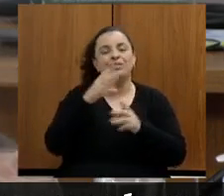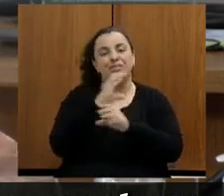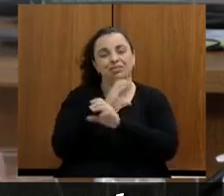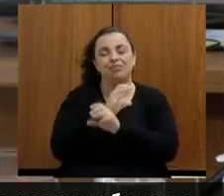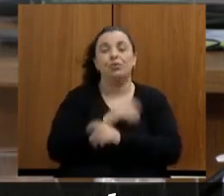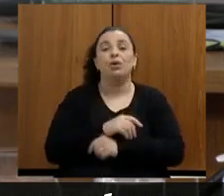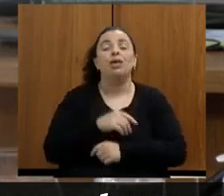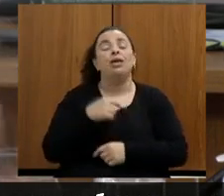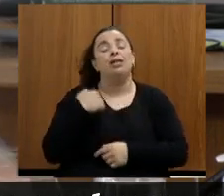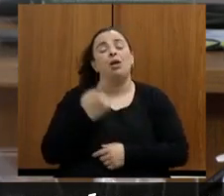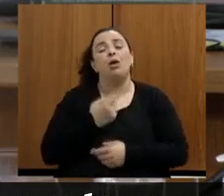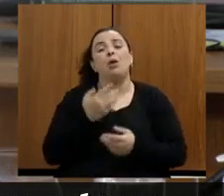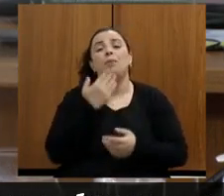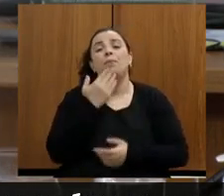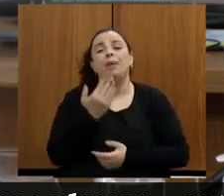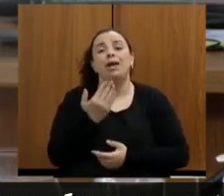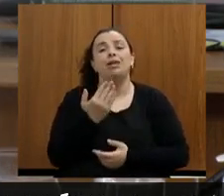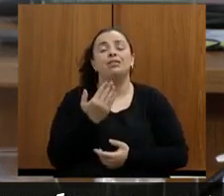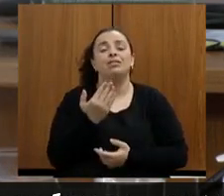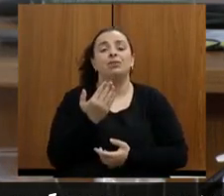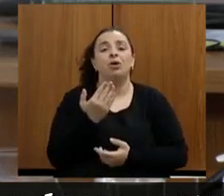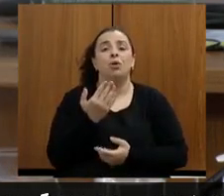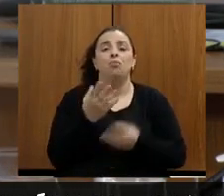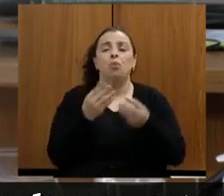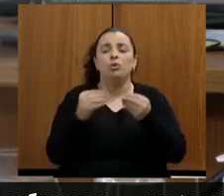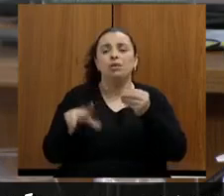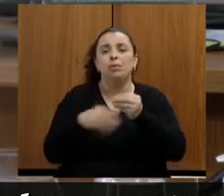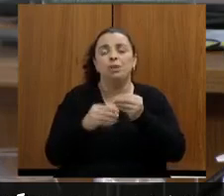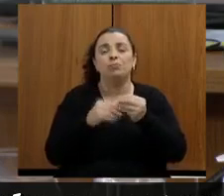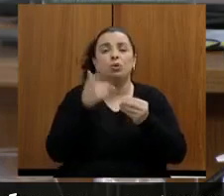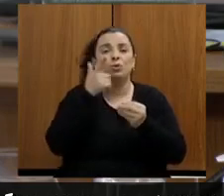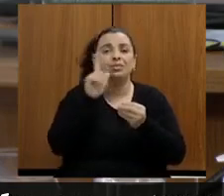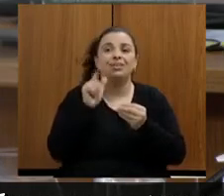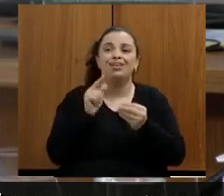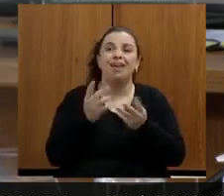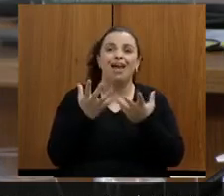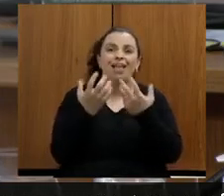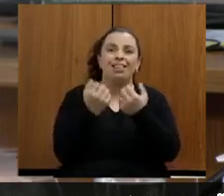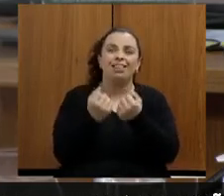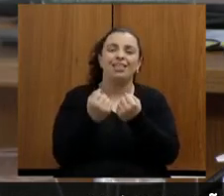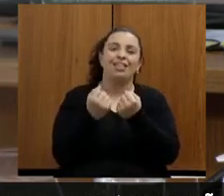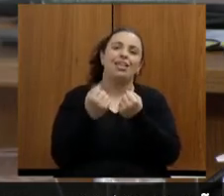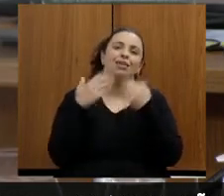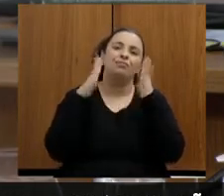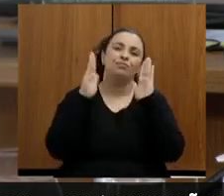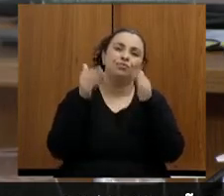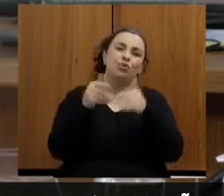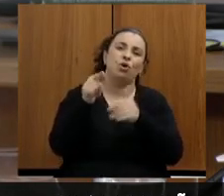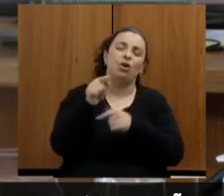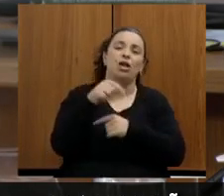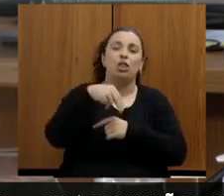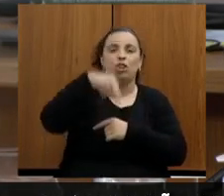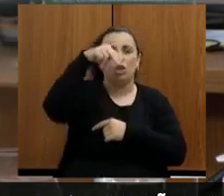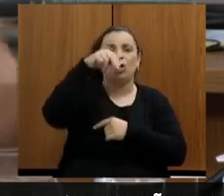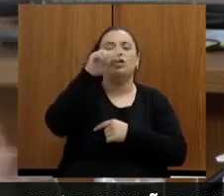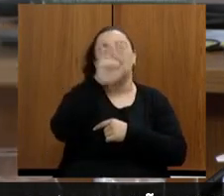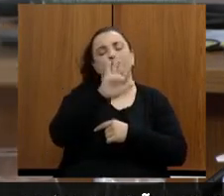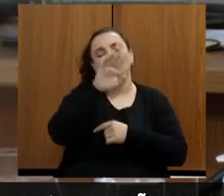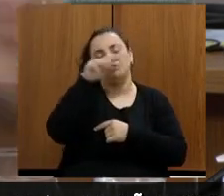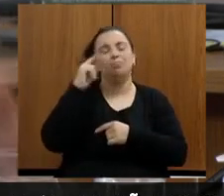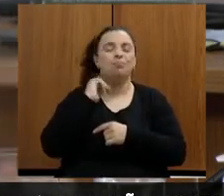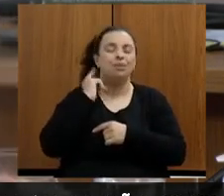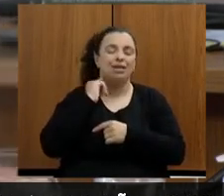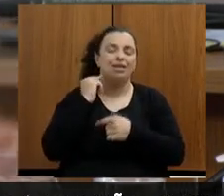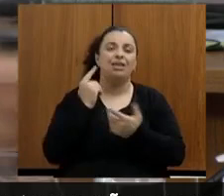solicita para que a gente possa é atender o norte de Minas né o noroeste Jequitinhonha são